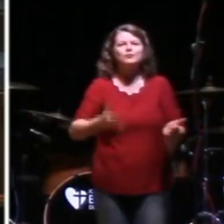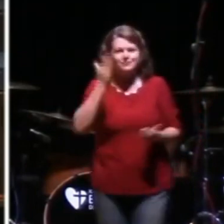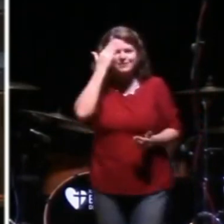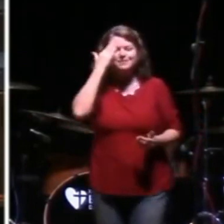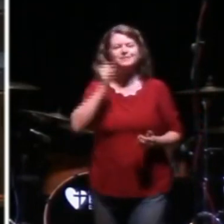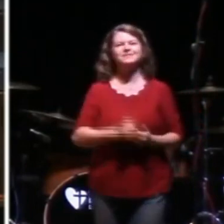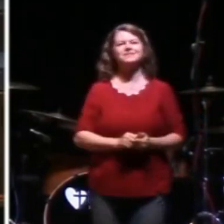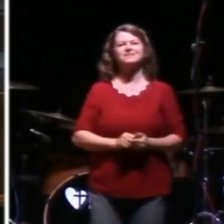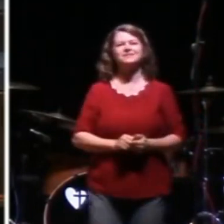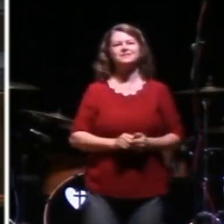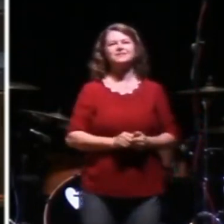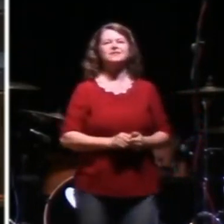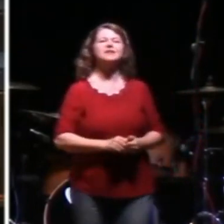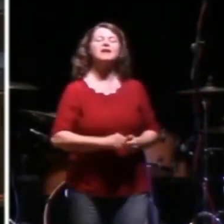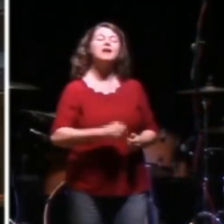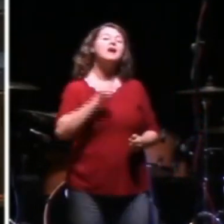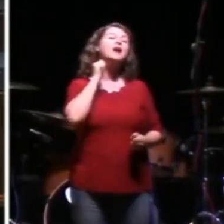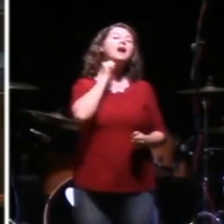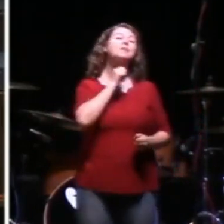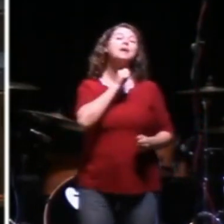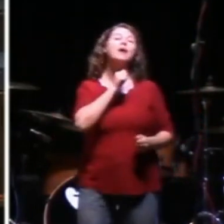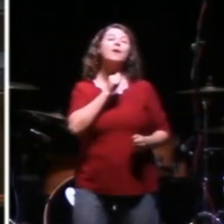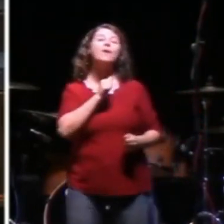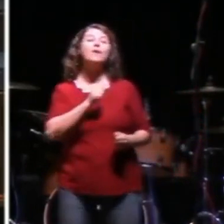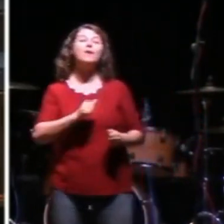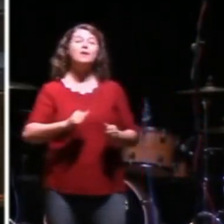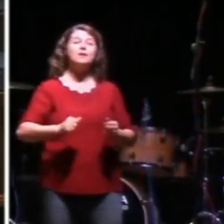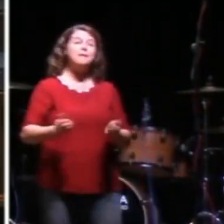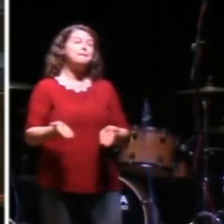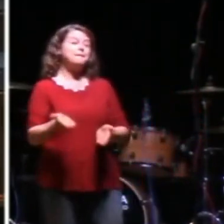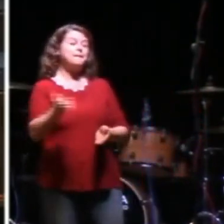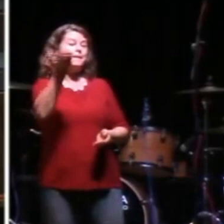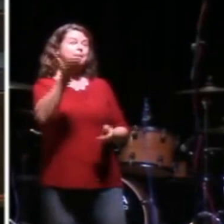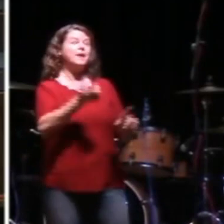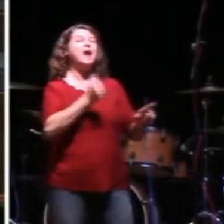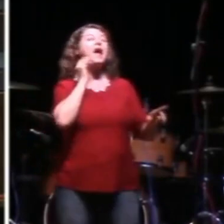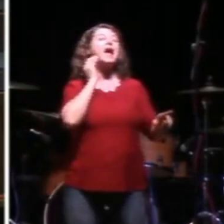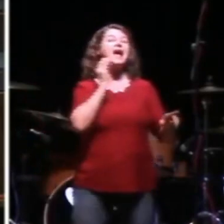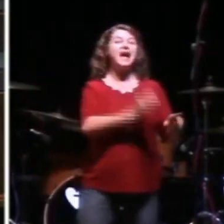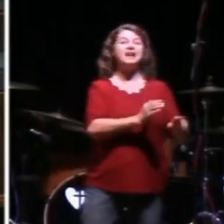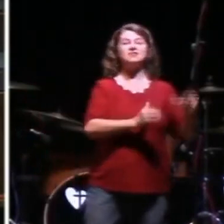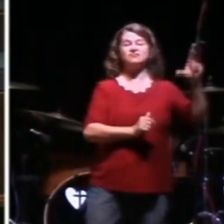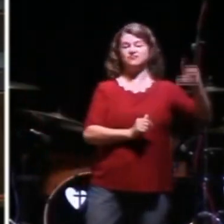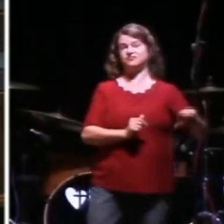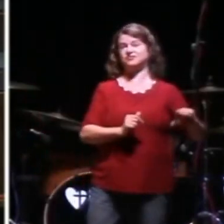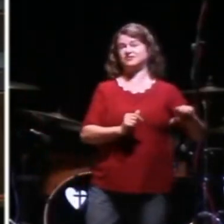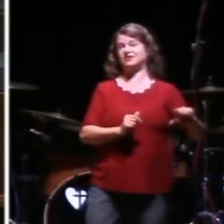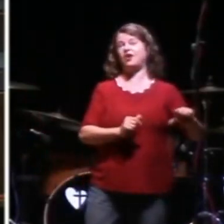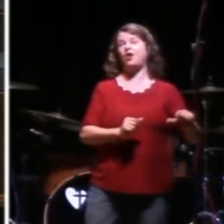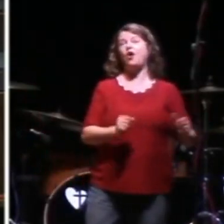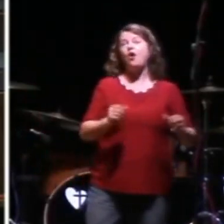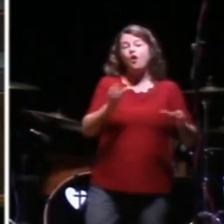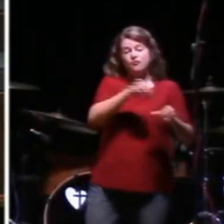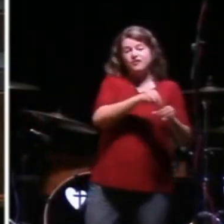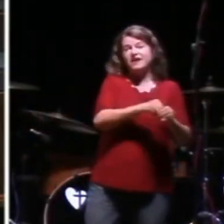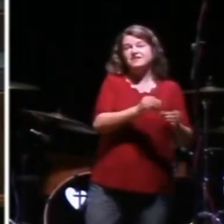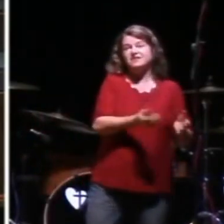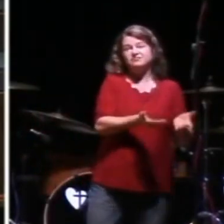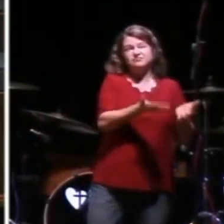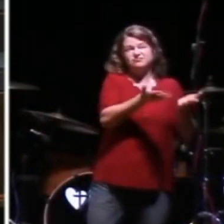sacrifício mas ele porque cair encontrou justiça nas suas ofertas hebreus capítulo 11 verso 3 e verso 4